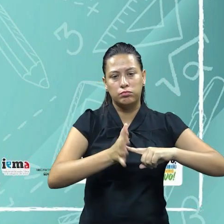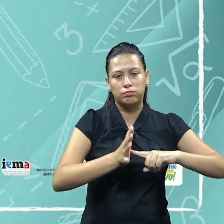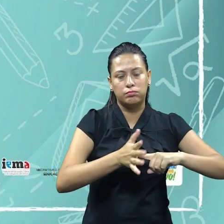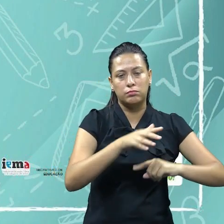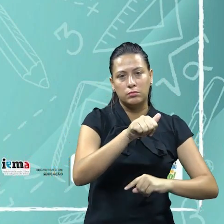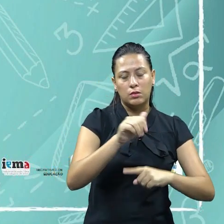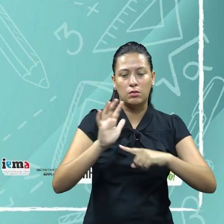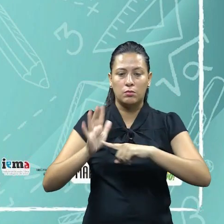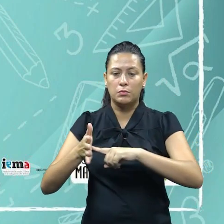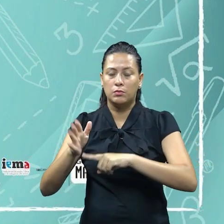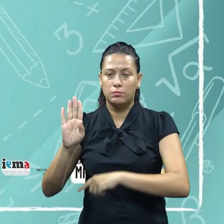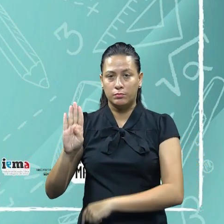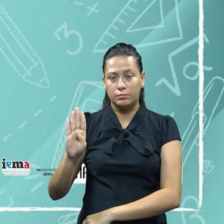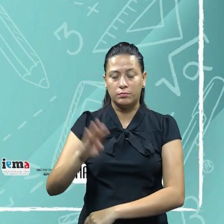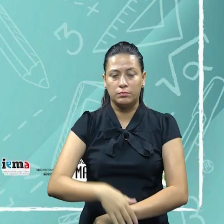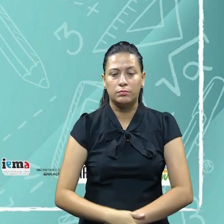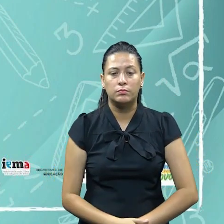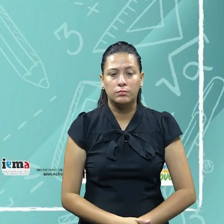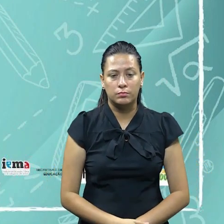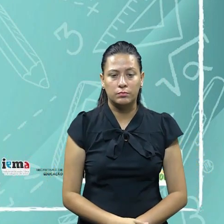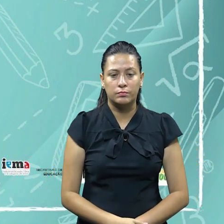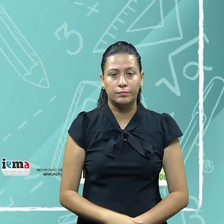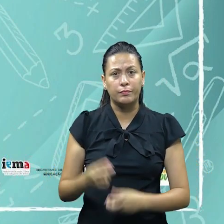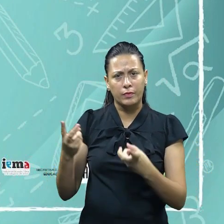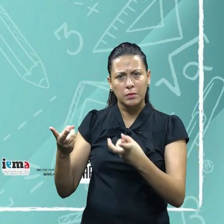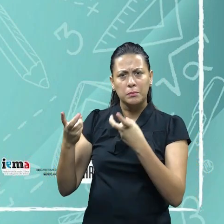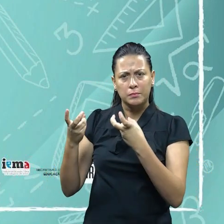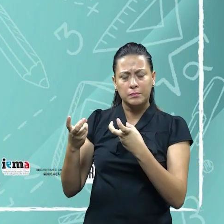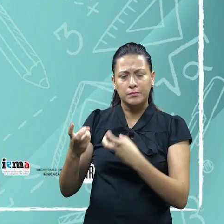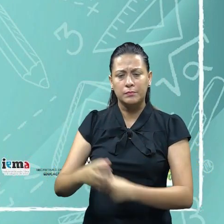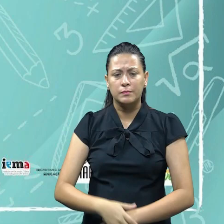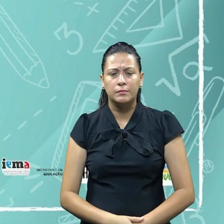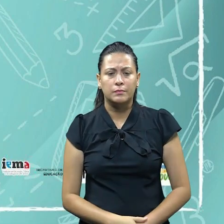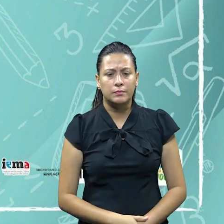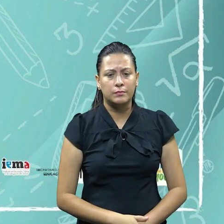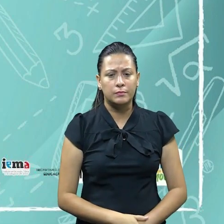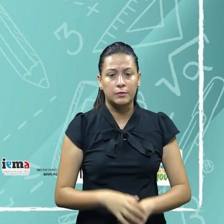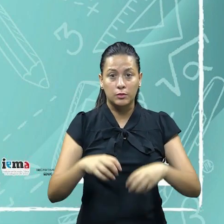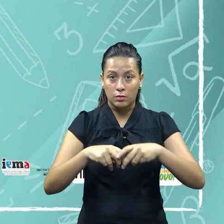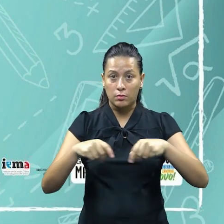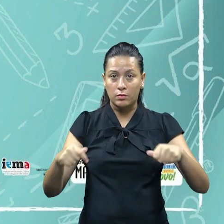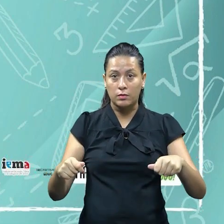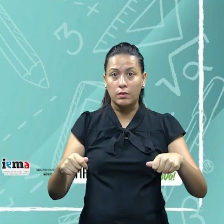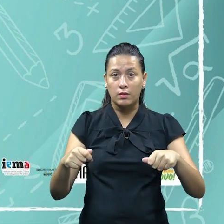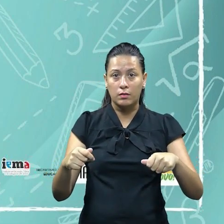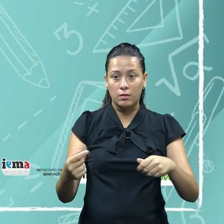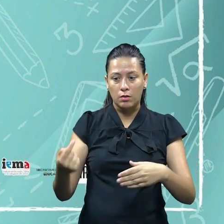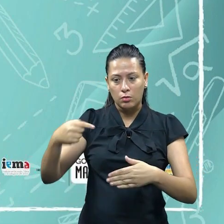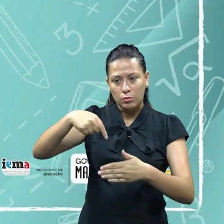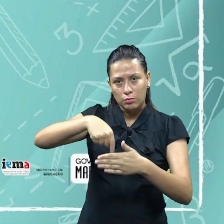ó, o motor A e o motor B. Podem reparar que eles estão aterrados.